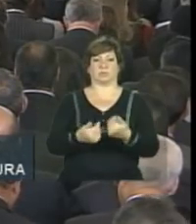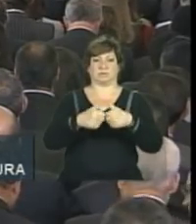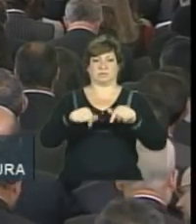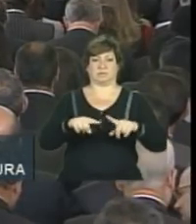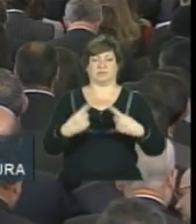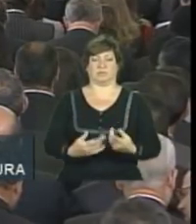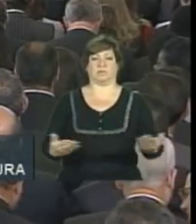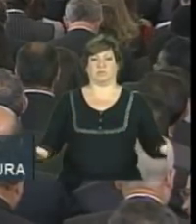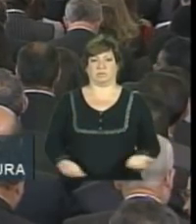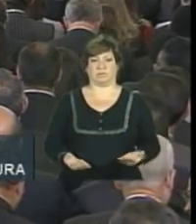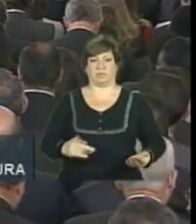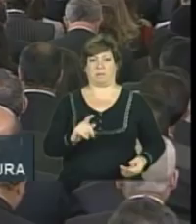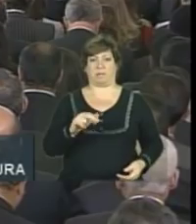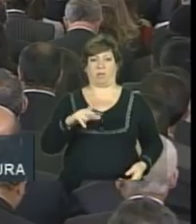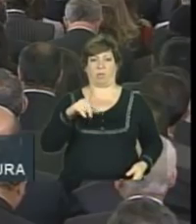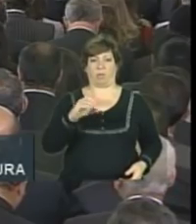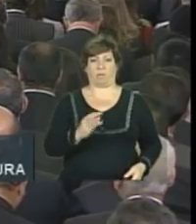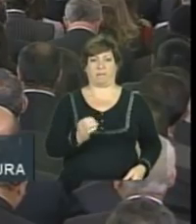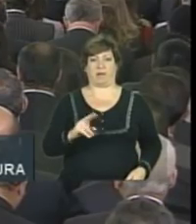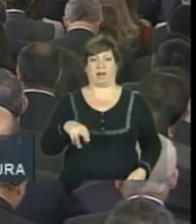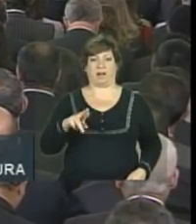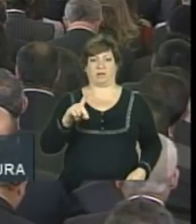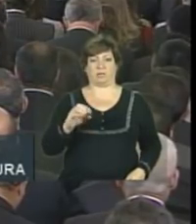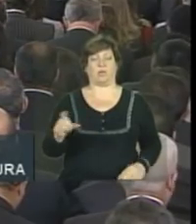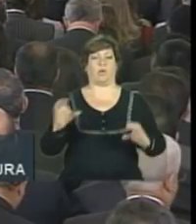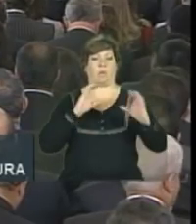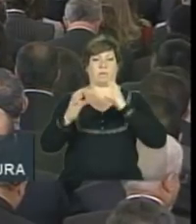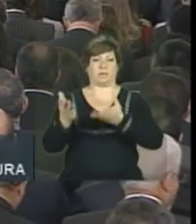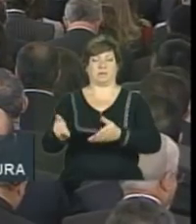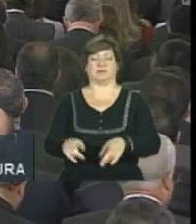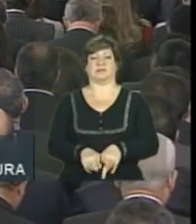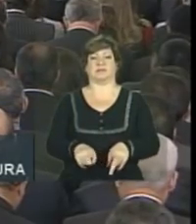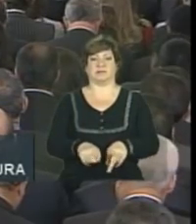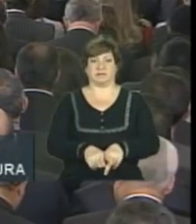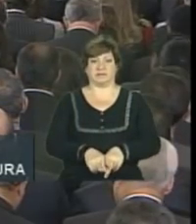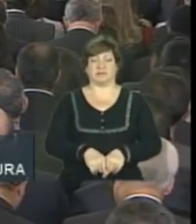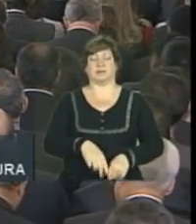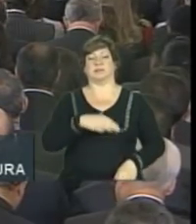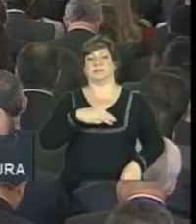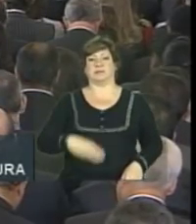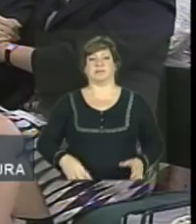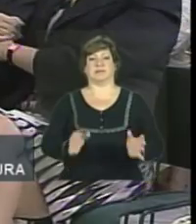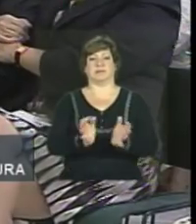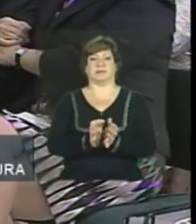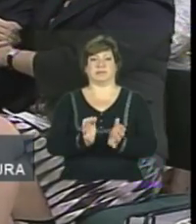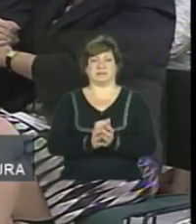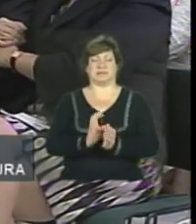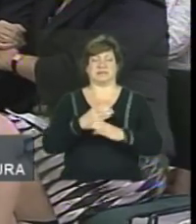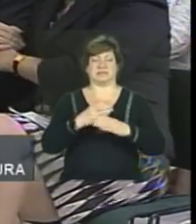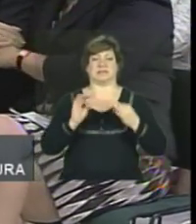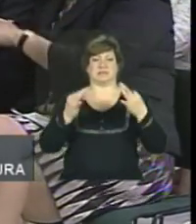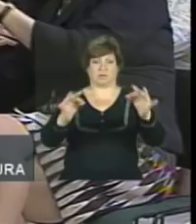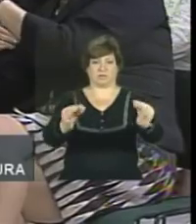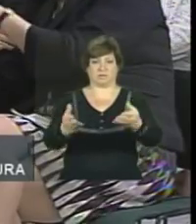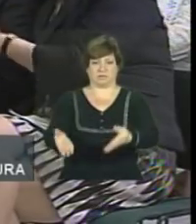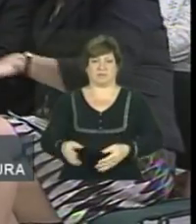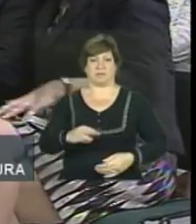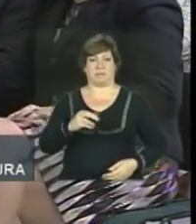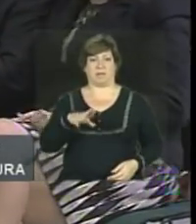Gestão, Paulo Bernardo, das Comunicações, Marco Antônio Halpe, da Ciência e